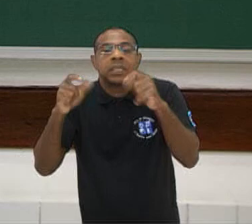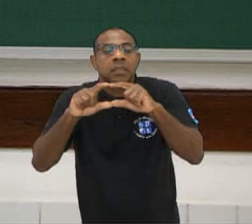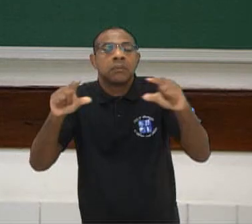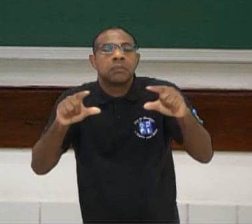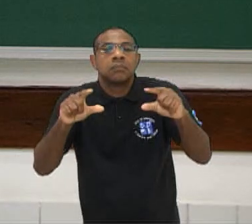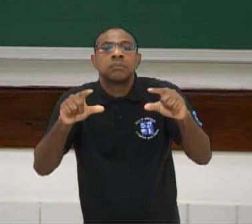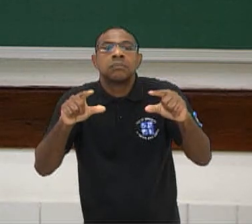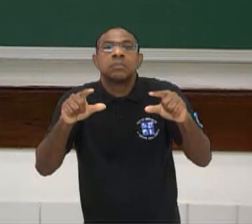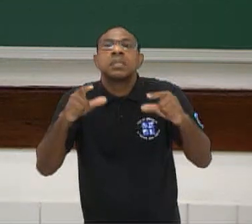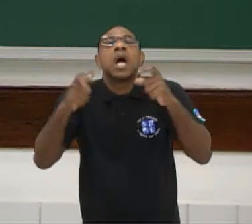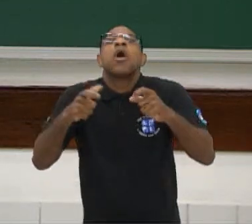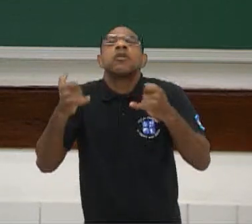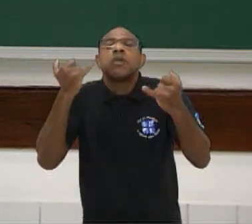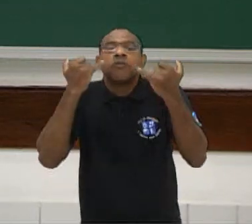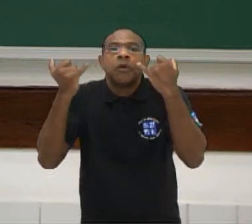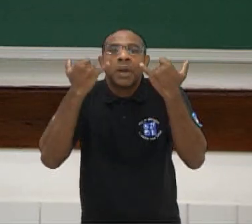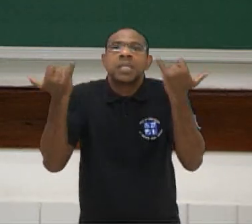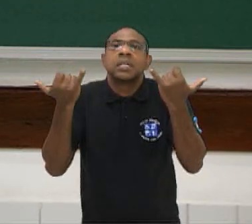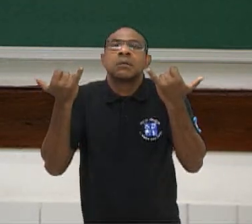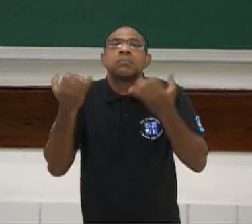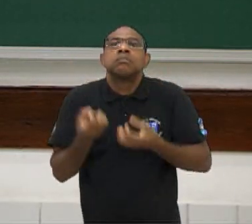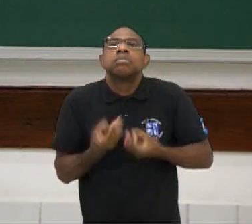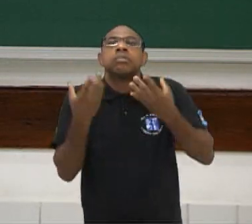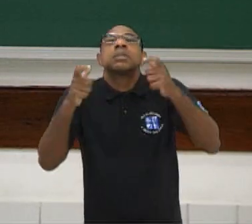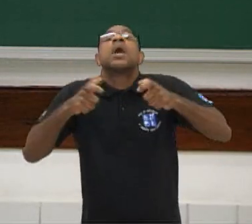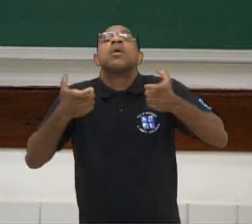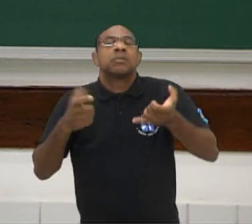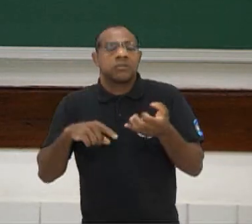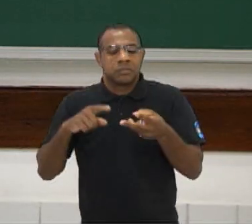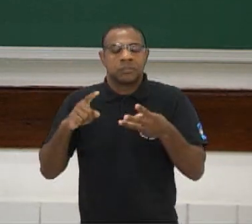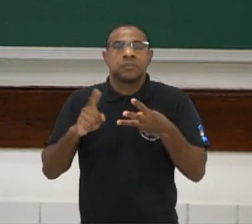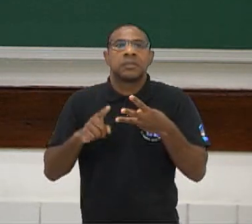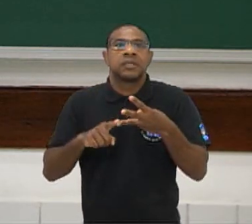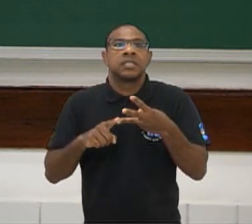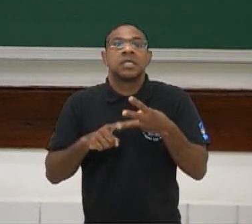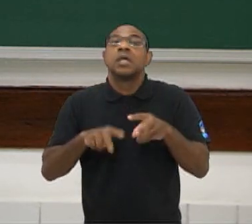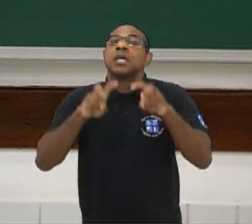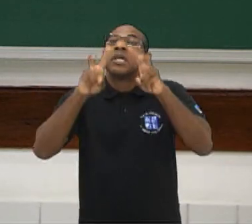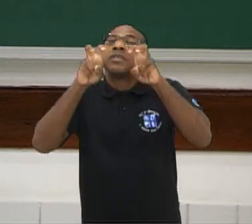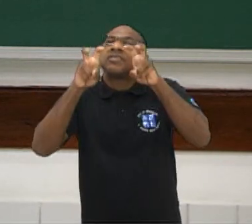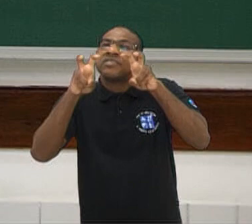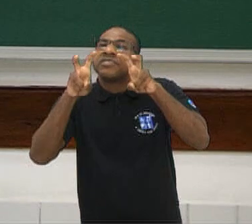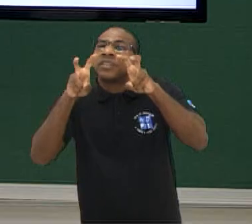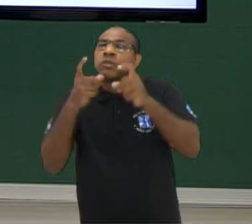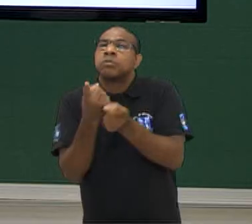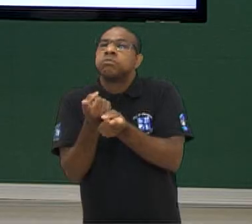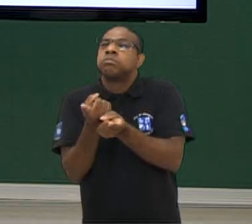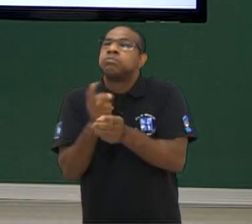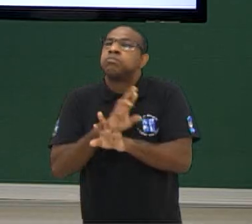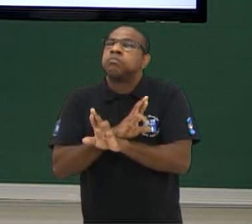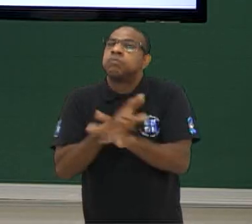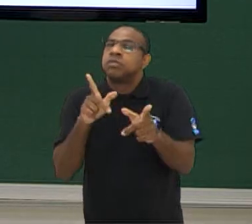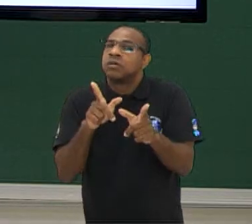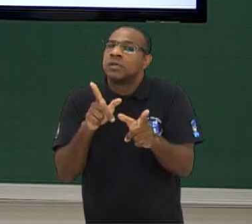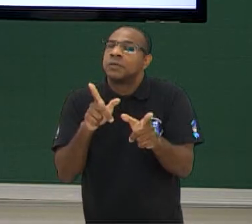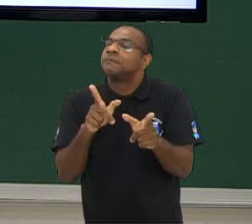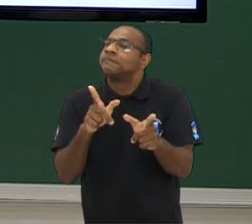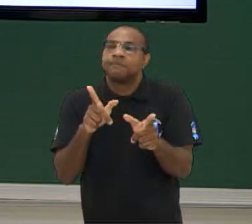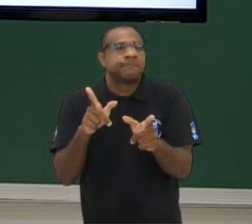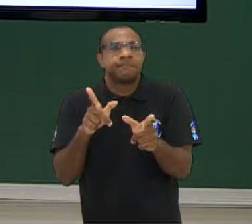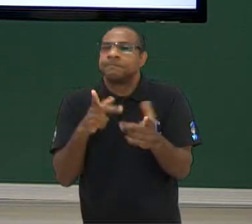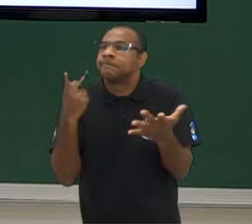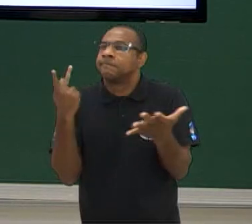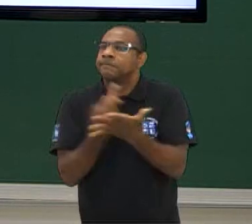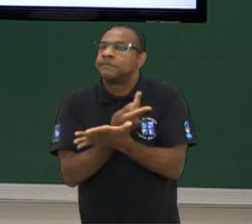fonte, de onde saiu essa notícia. Depois, títulos distorcidos. Por quê? Porque às